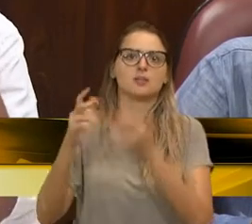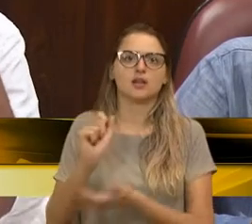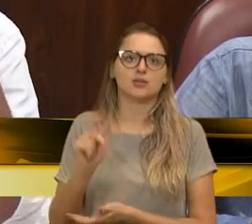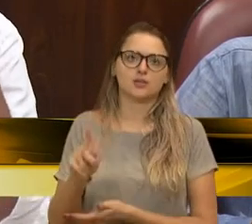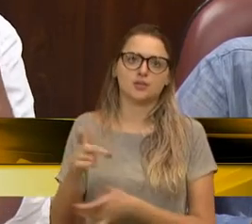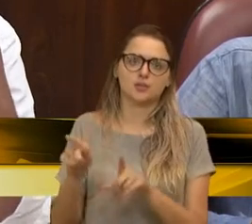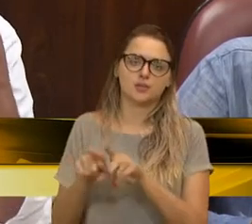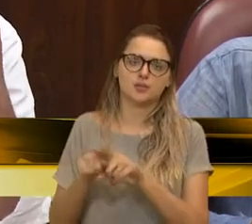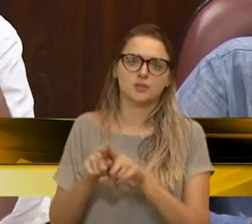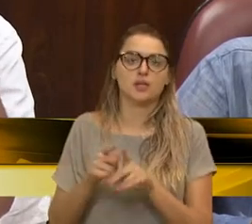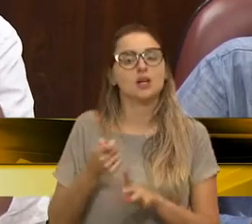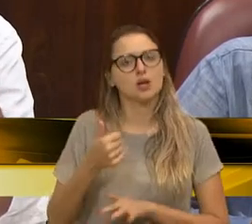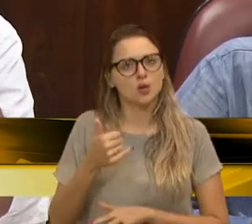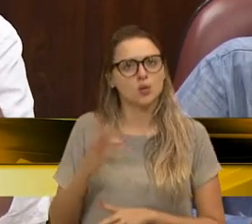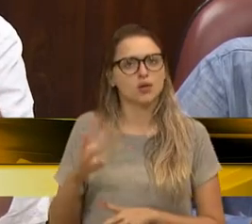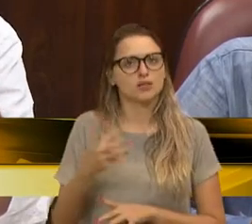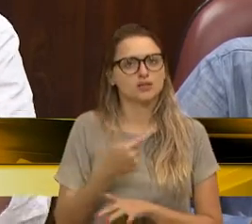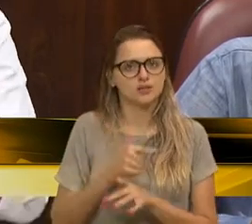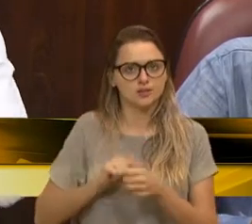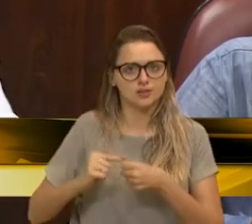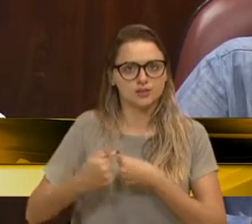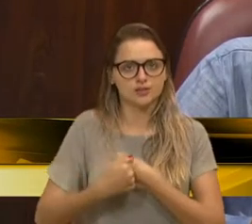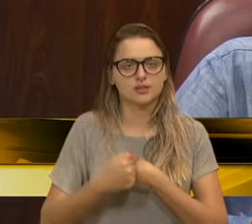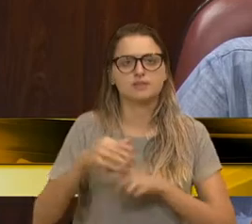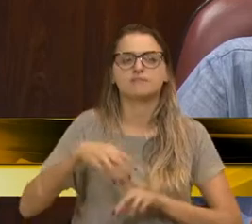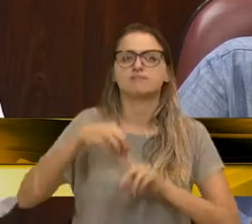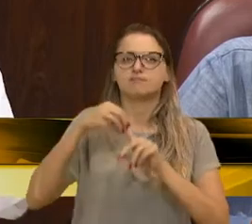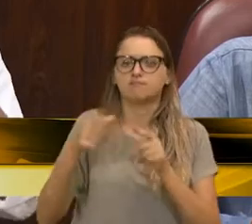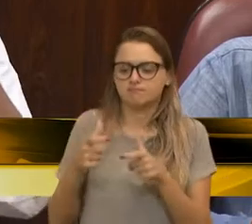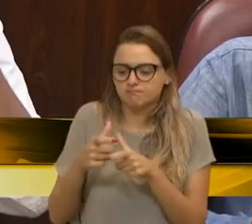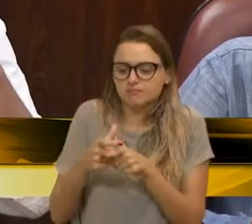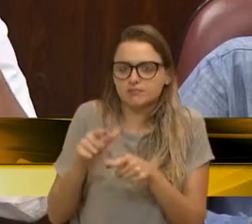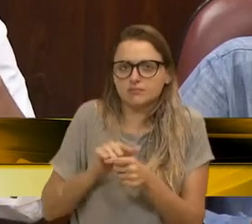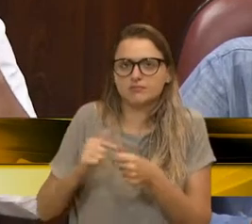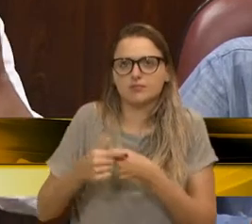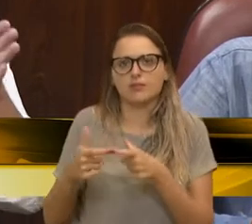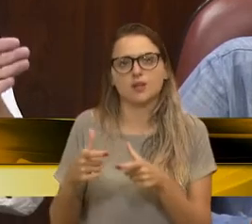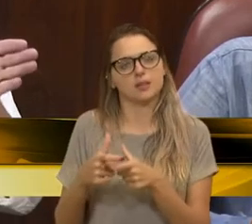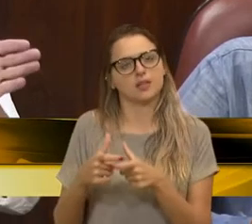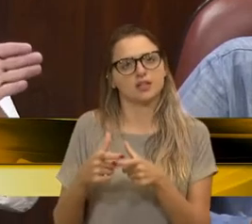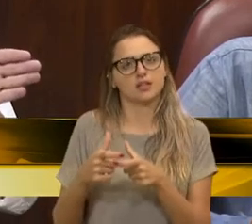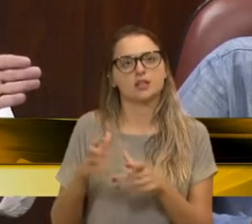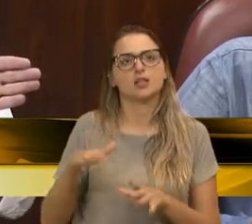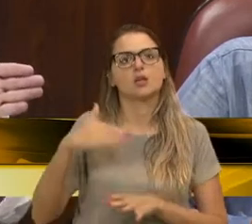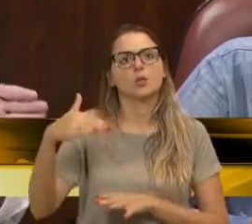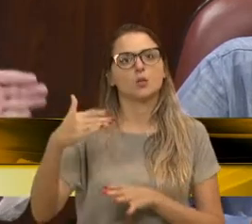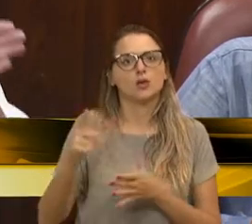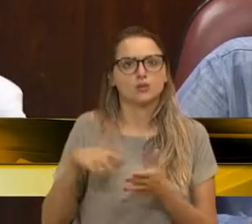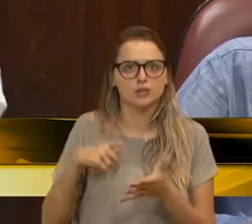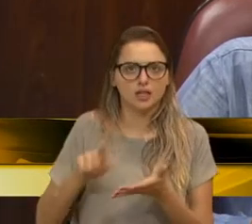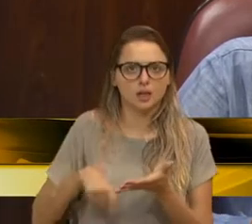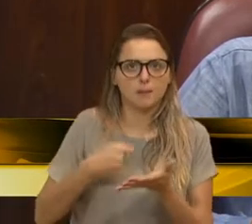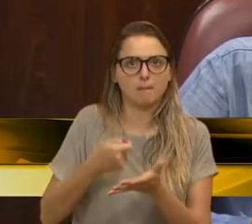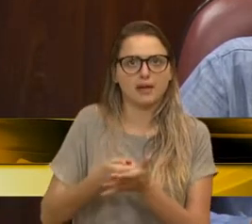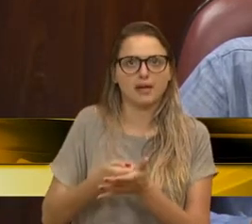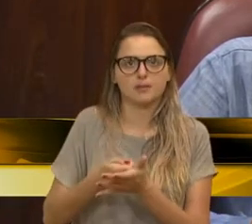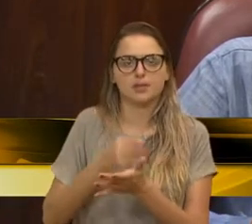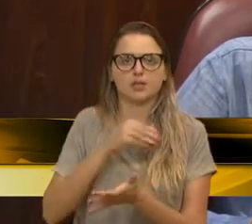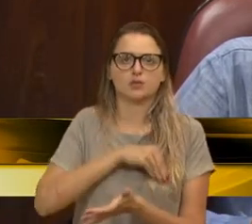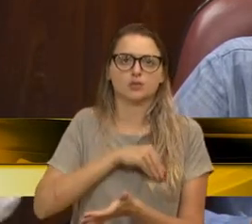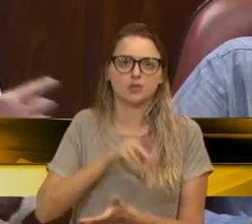grande parte dos municípios, vereador Ues, principalmente os menores, em que, quando há o pagamento dos seus